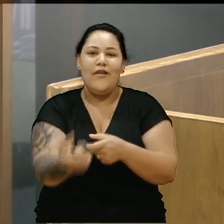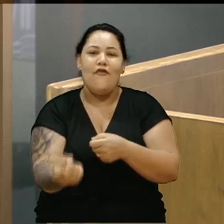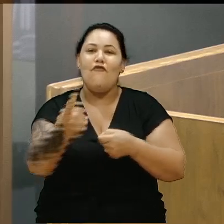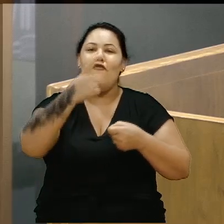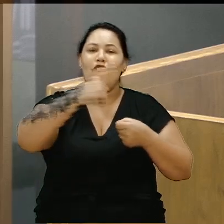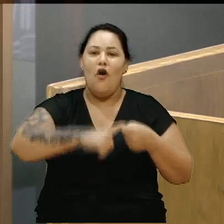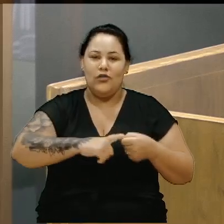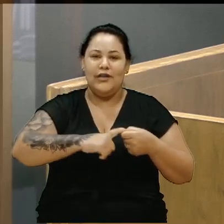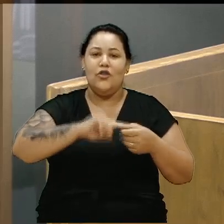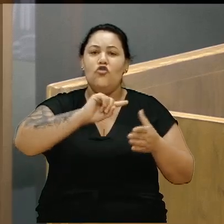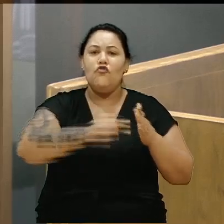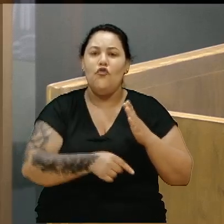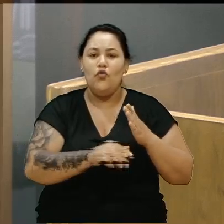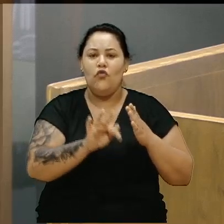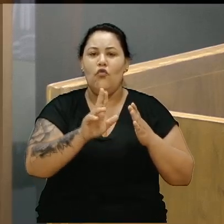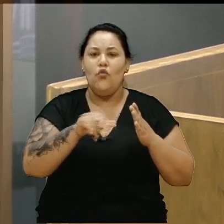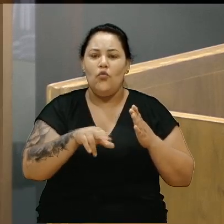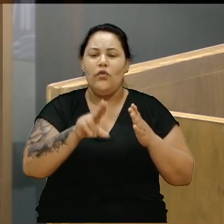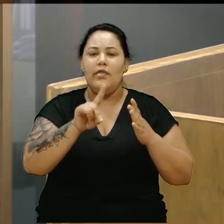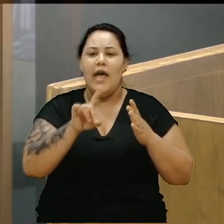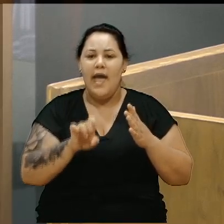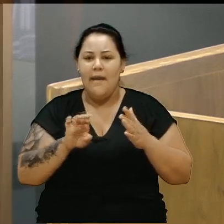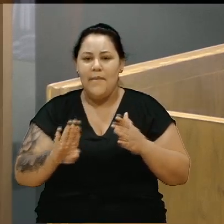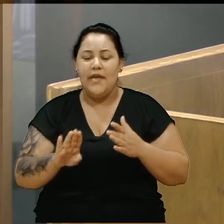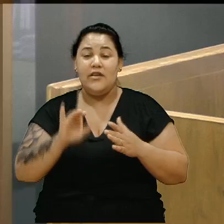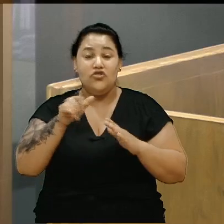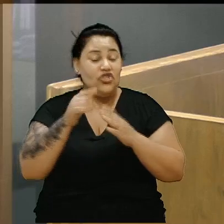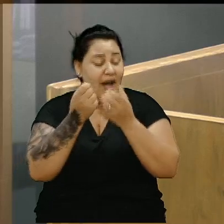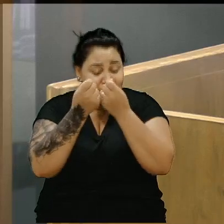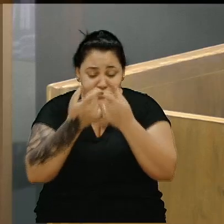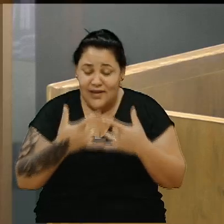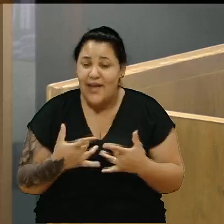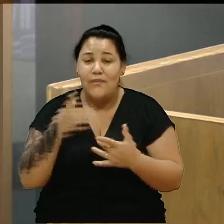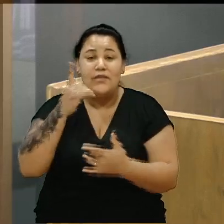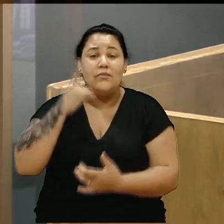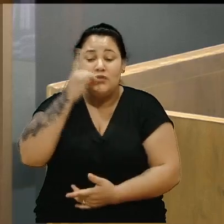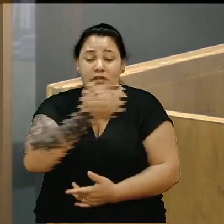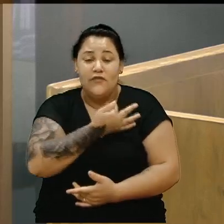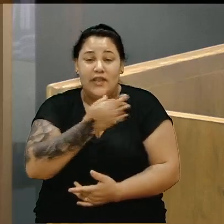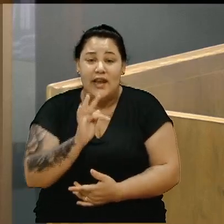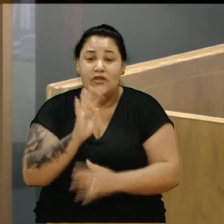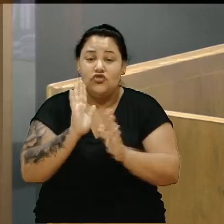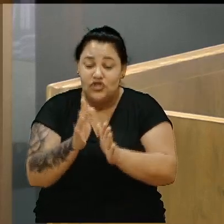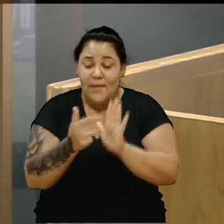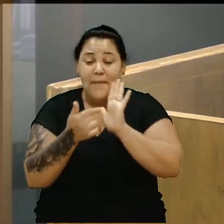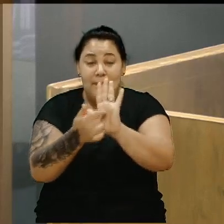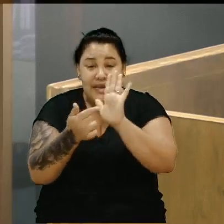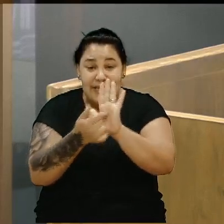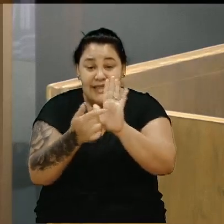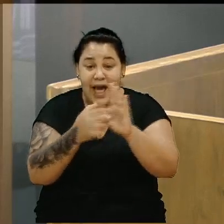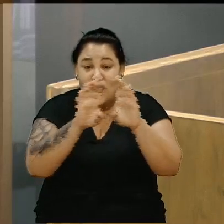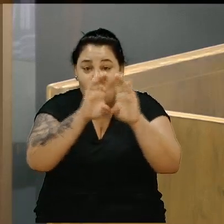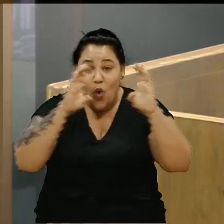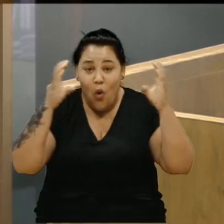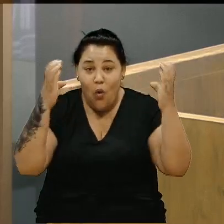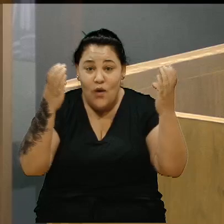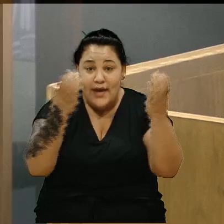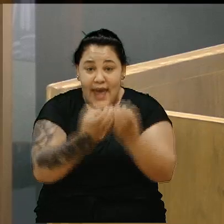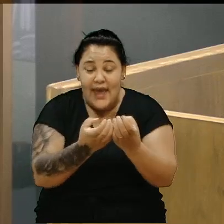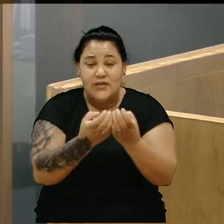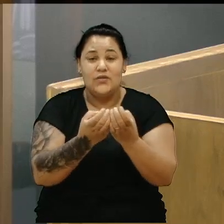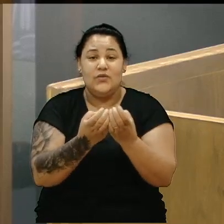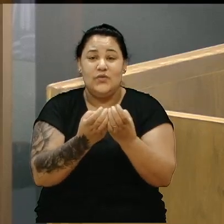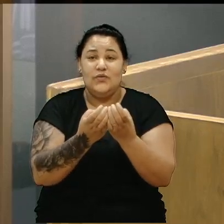levei para os nossos deputados federais e senadores, para que eles apresentem essa proposta no Congresso, que seja lá 10%,